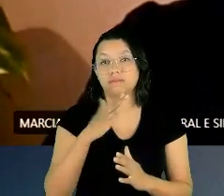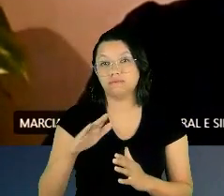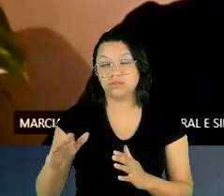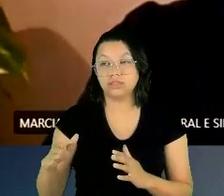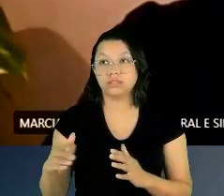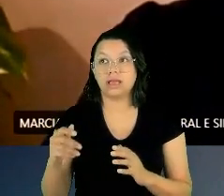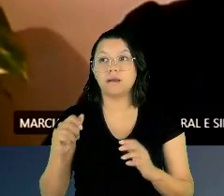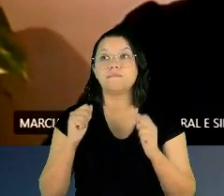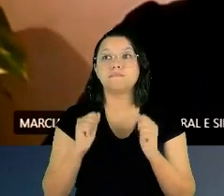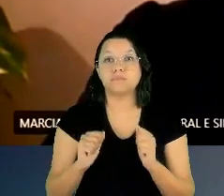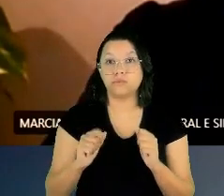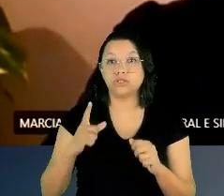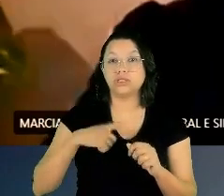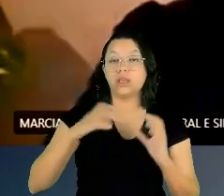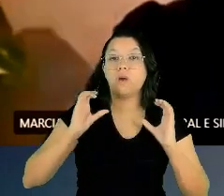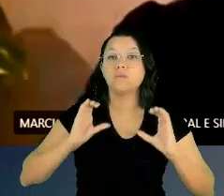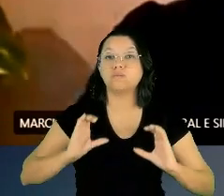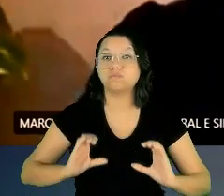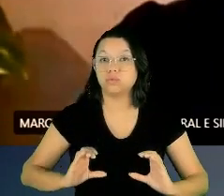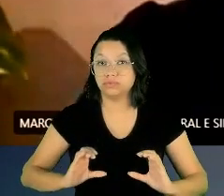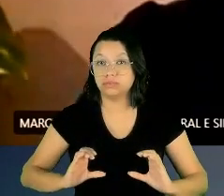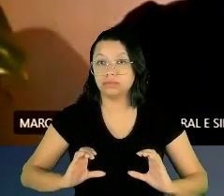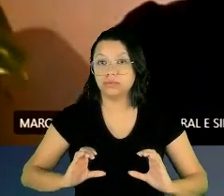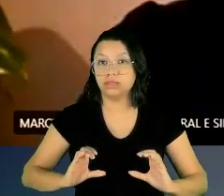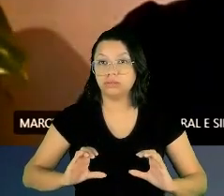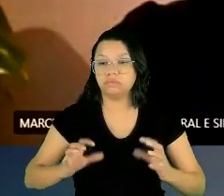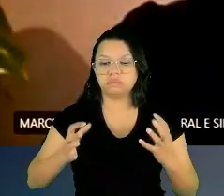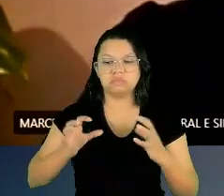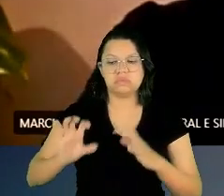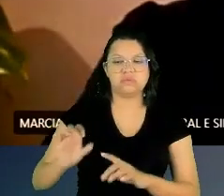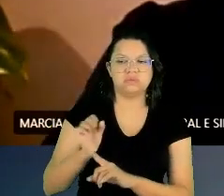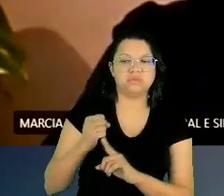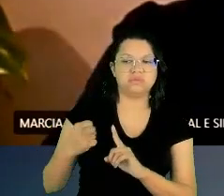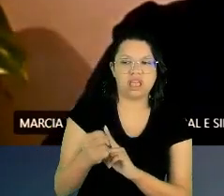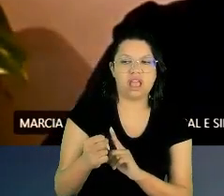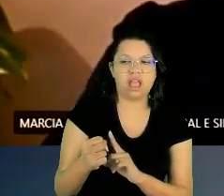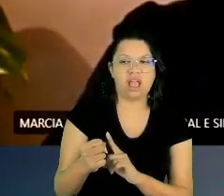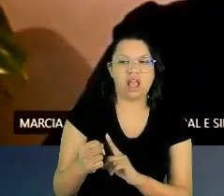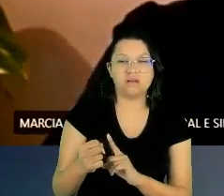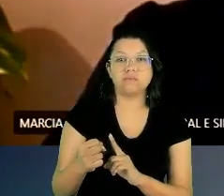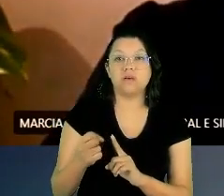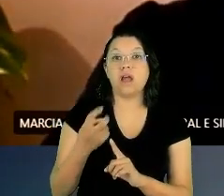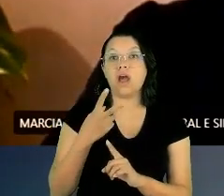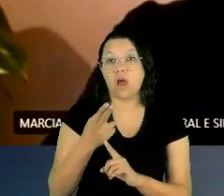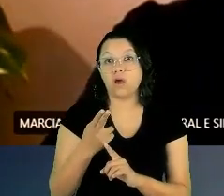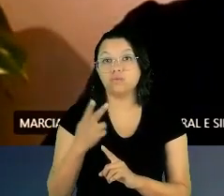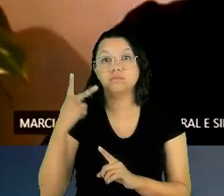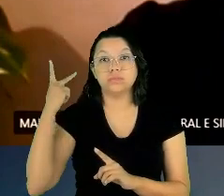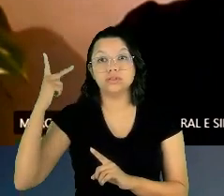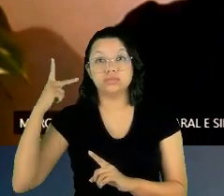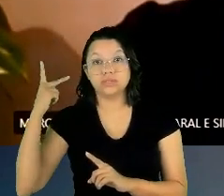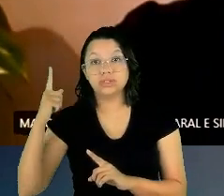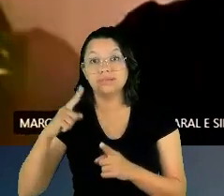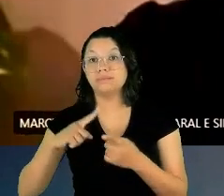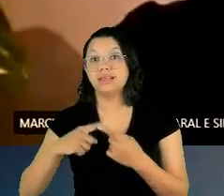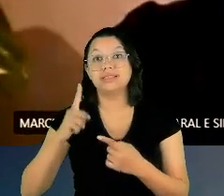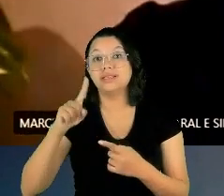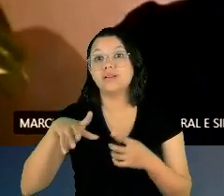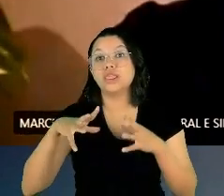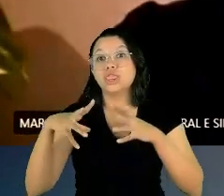vir a desenvolver comportamentos de conduta antissocial ou personalidade antipessoal, como